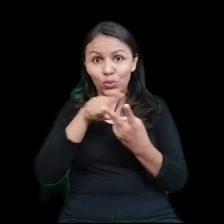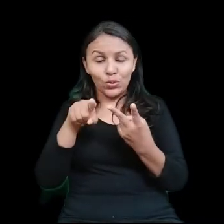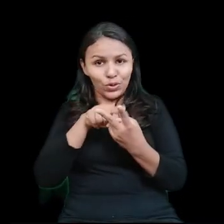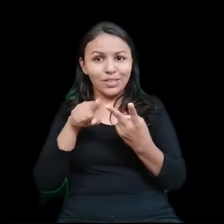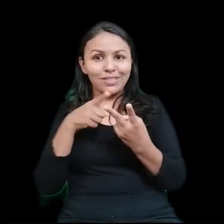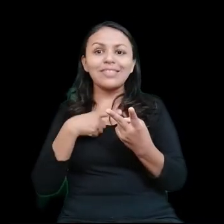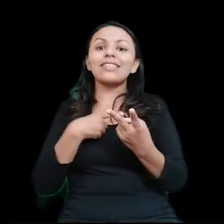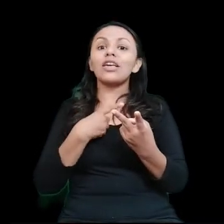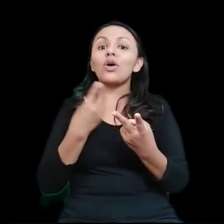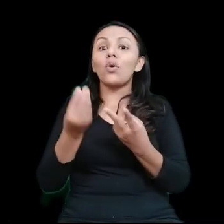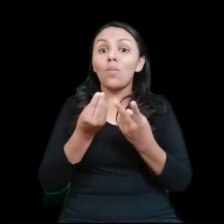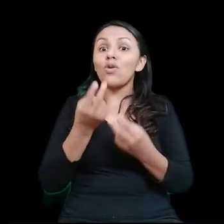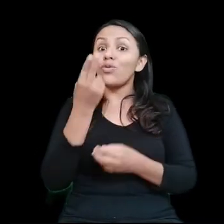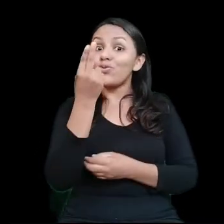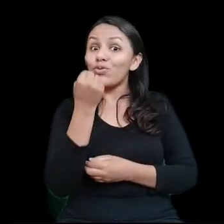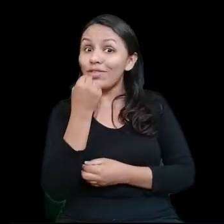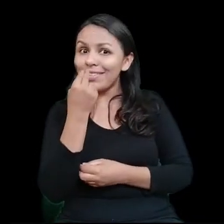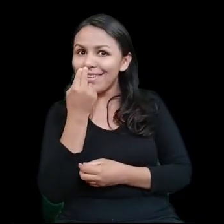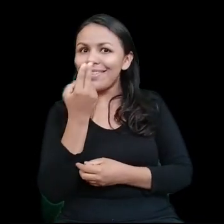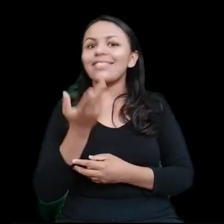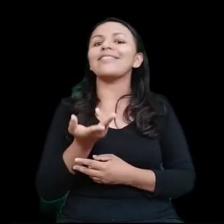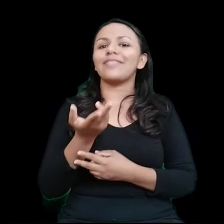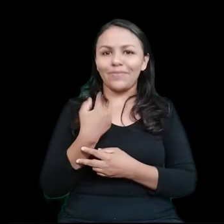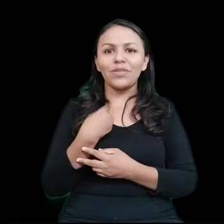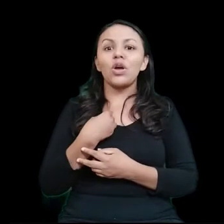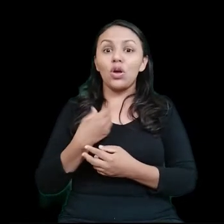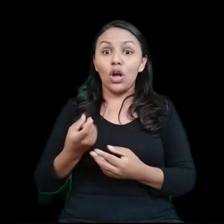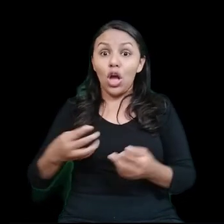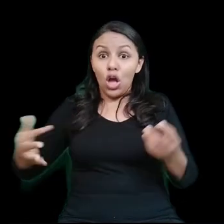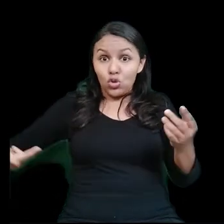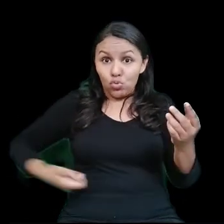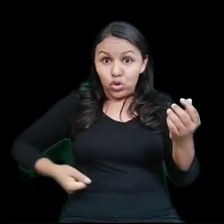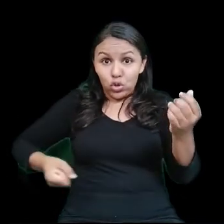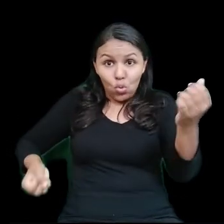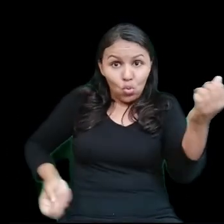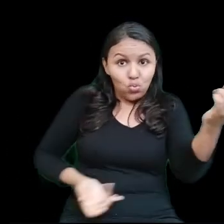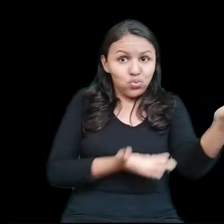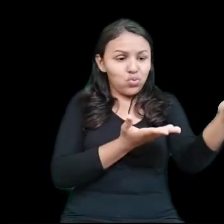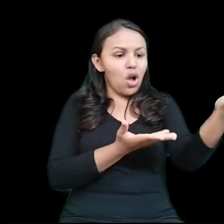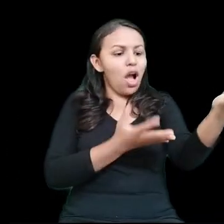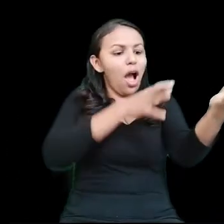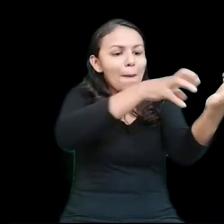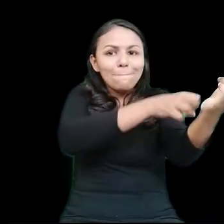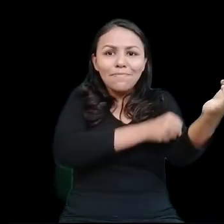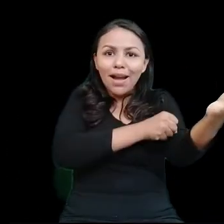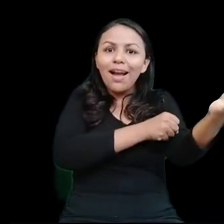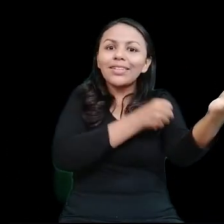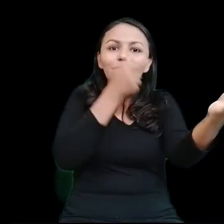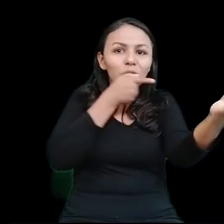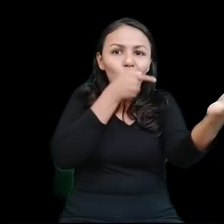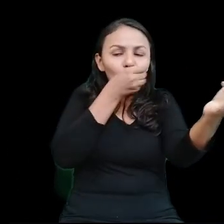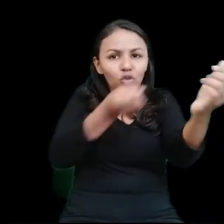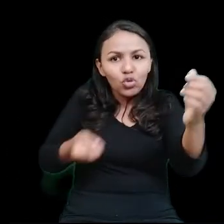é através dos nutrientes, nós temos a liberação de insulina, que vai fazer a captação de glicose para dentro do